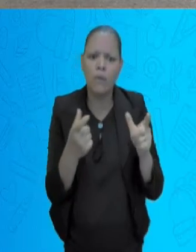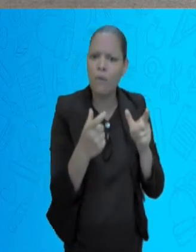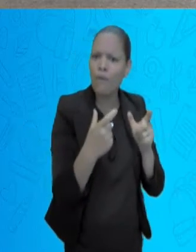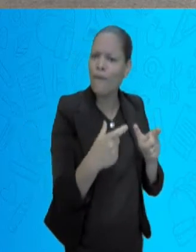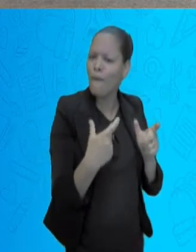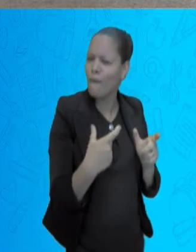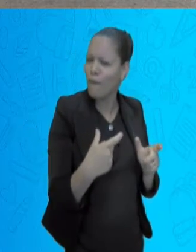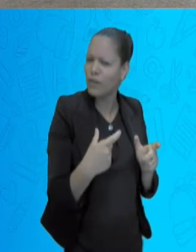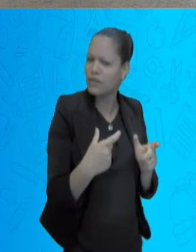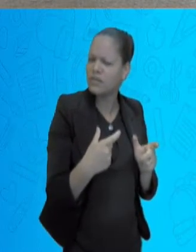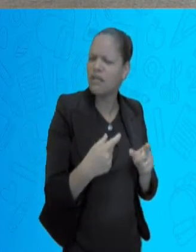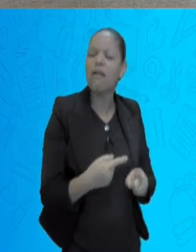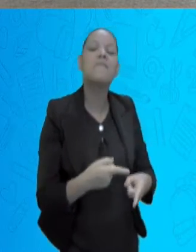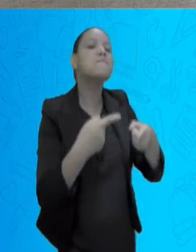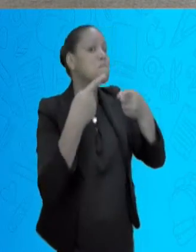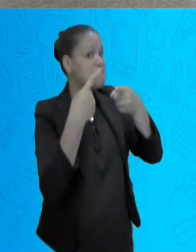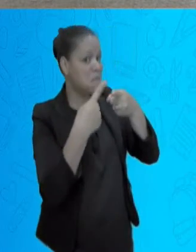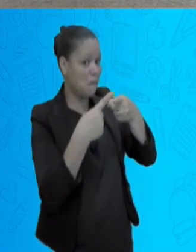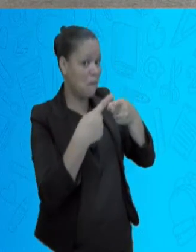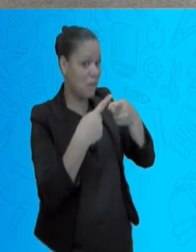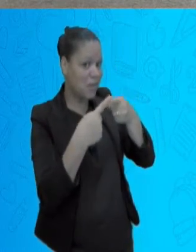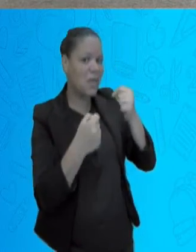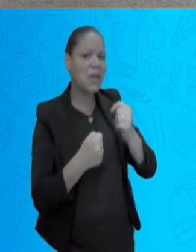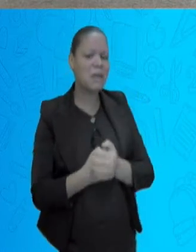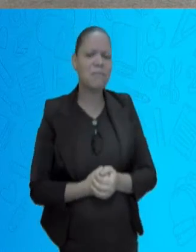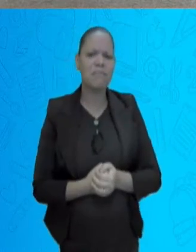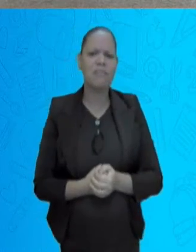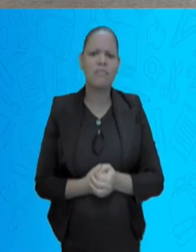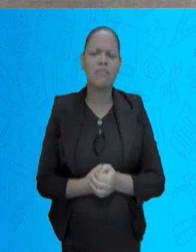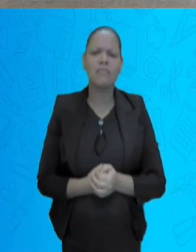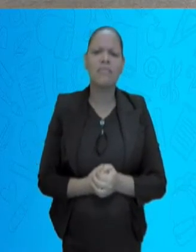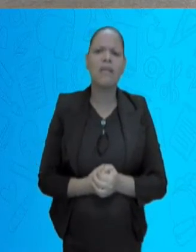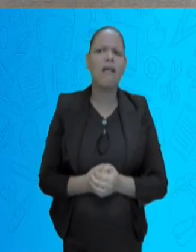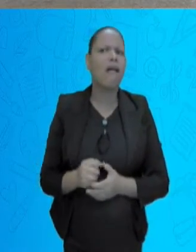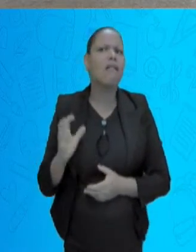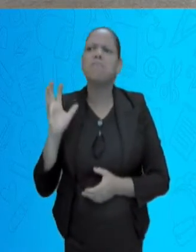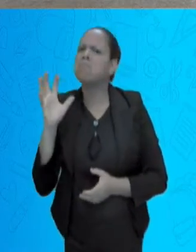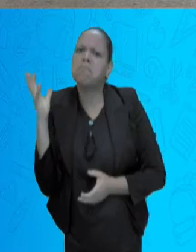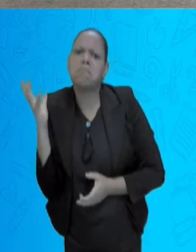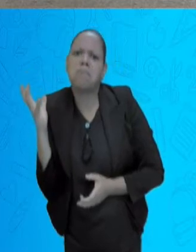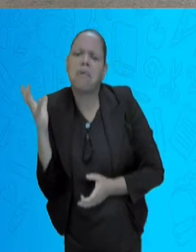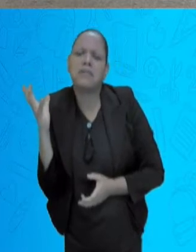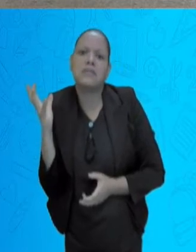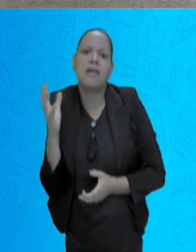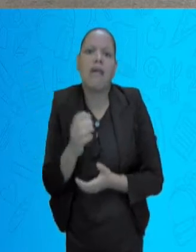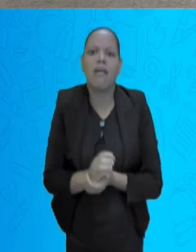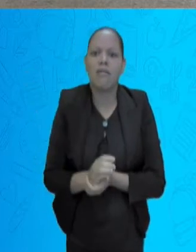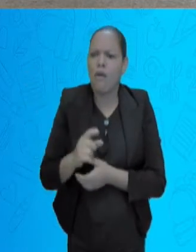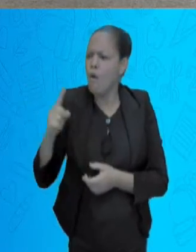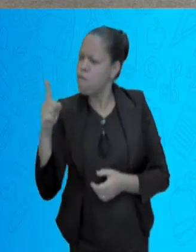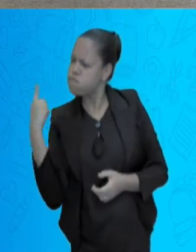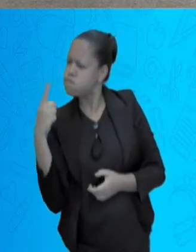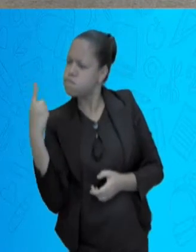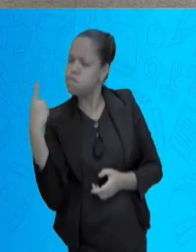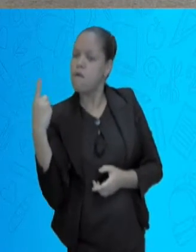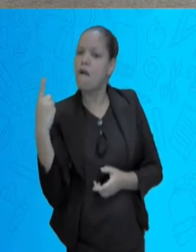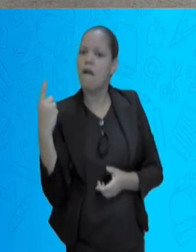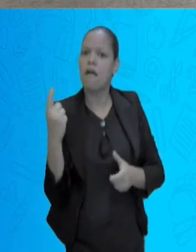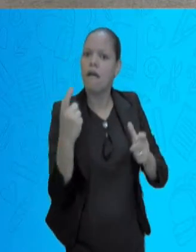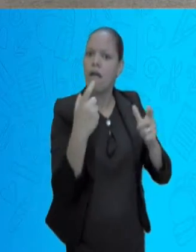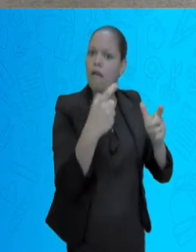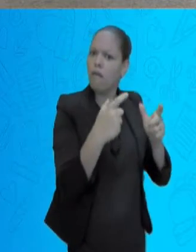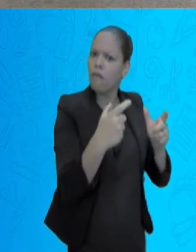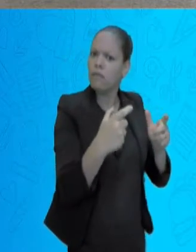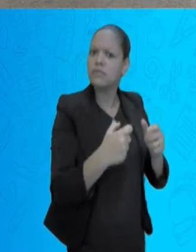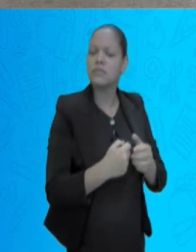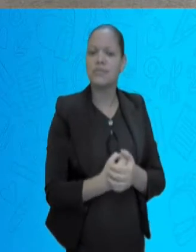porquê. O que estava acontecendo? O ciclone. Quem, quando, onde e porquê? Qual